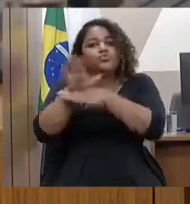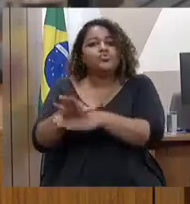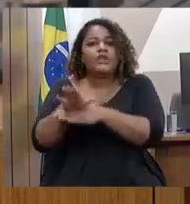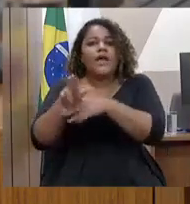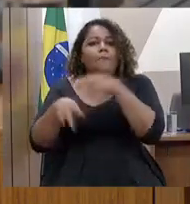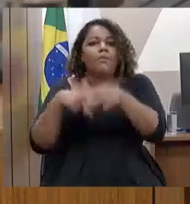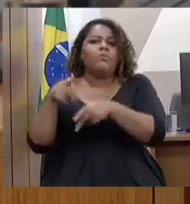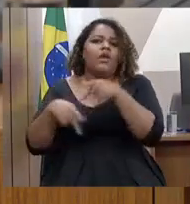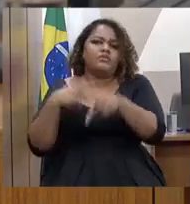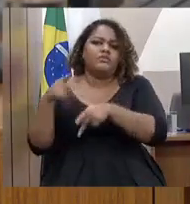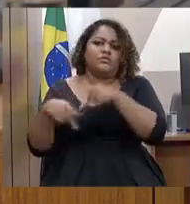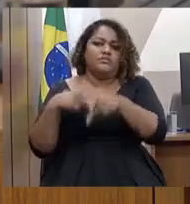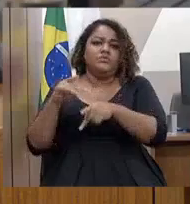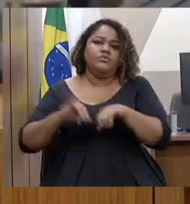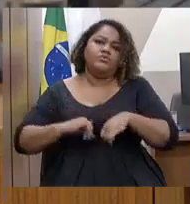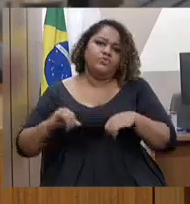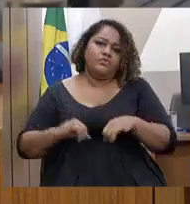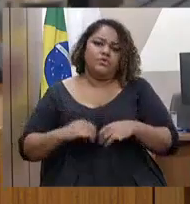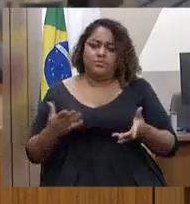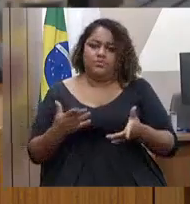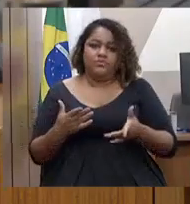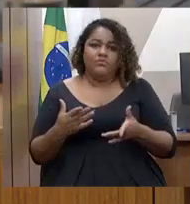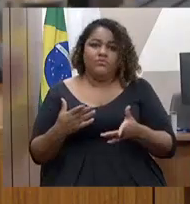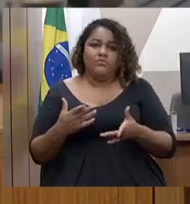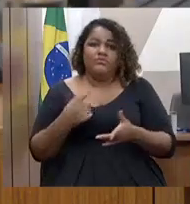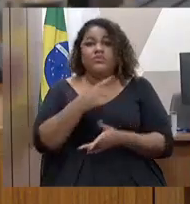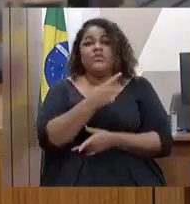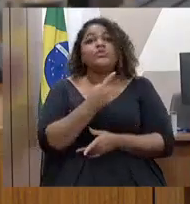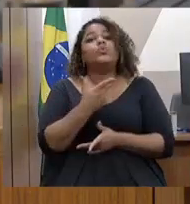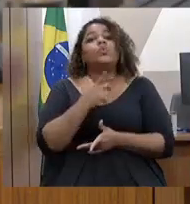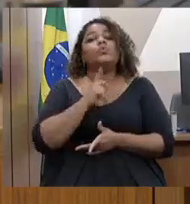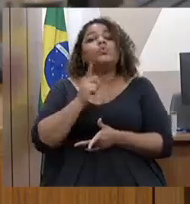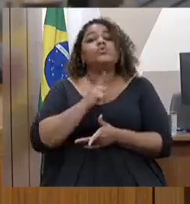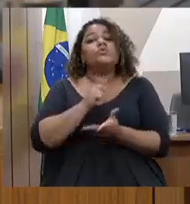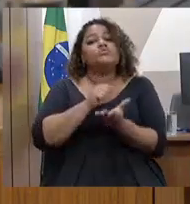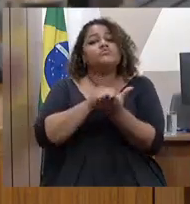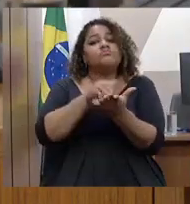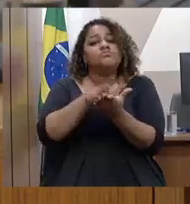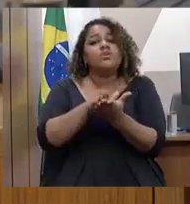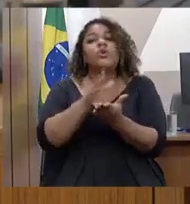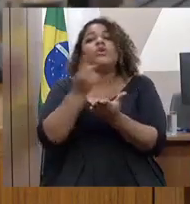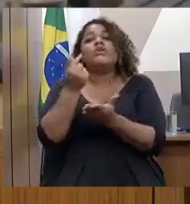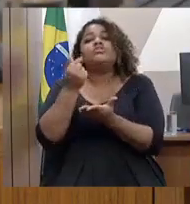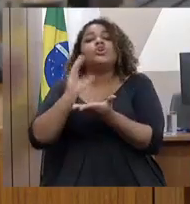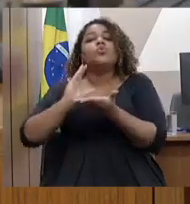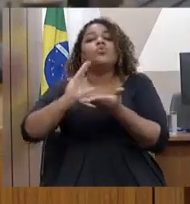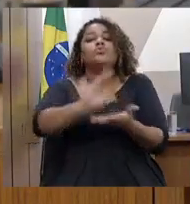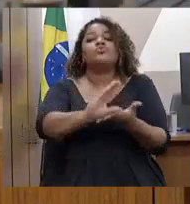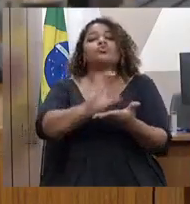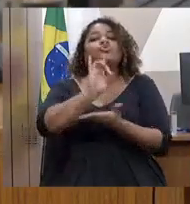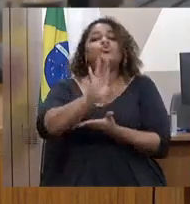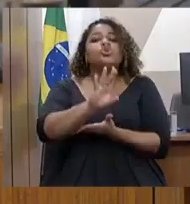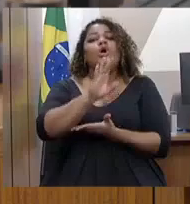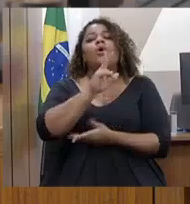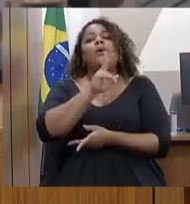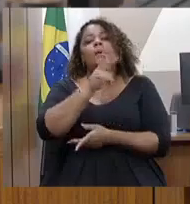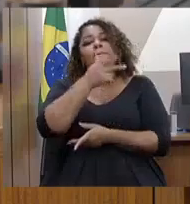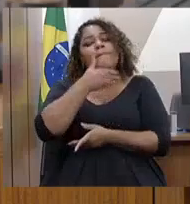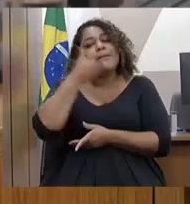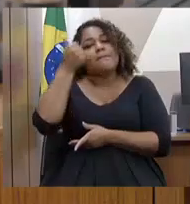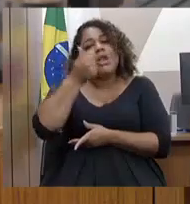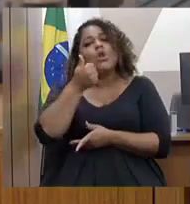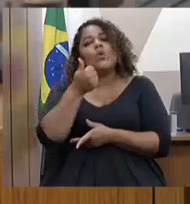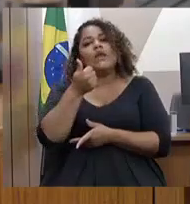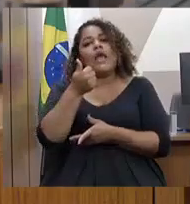destinados para foram destinados para melhorar a polícia a perícia técnica